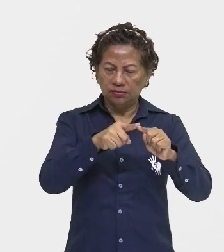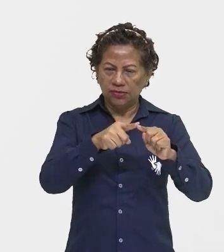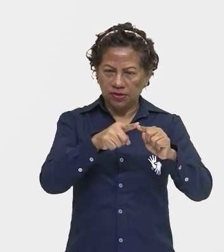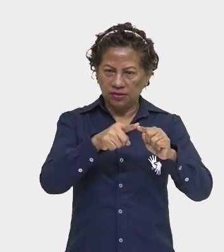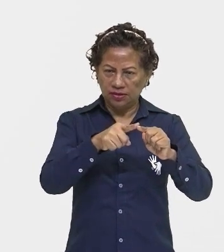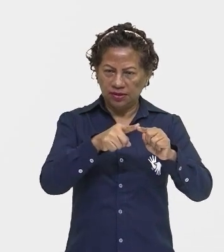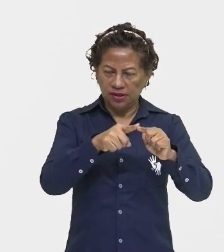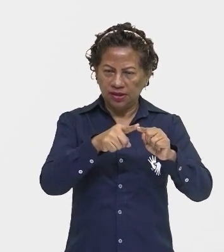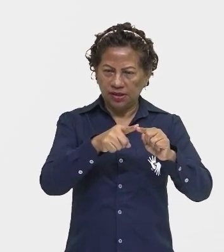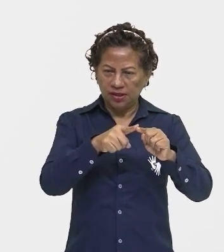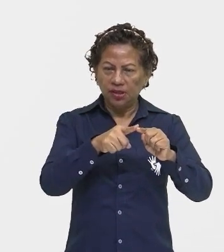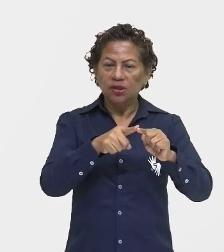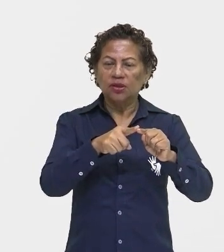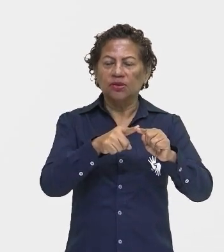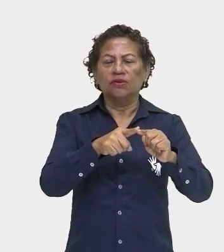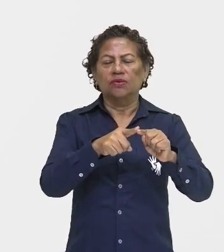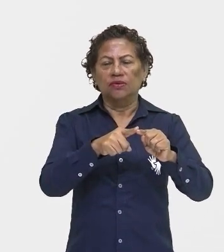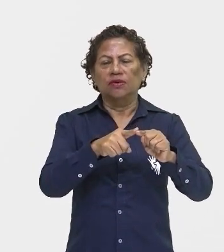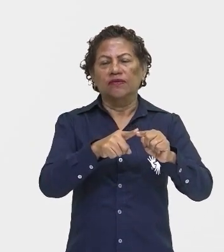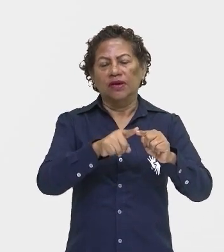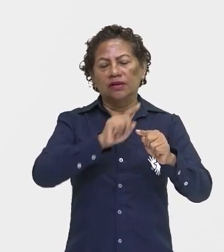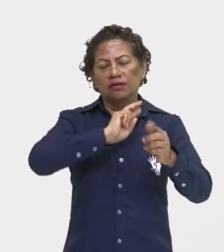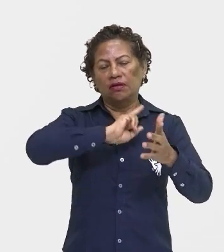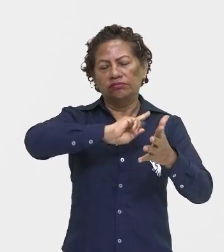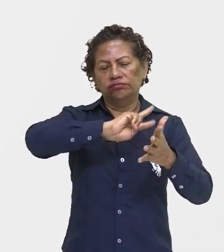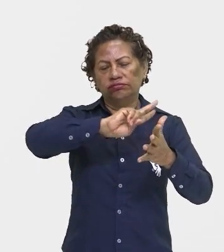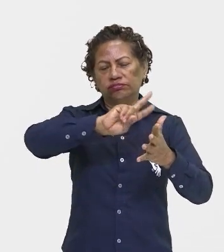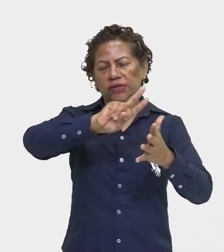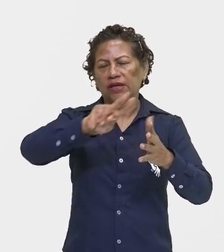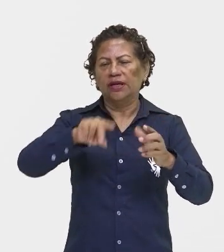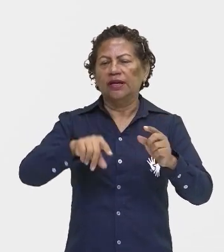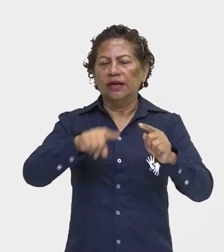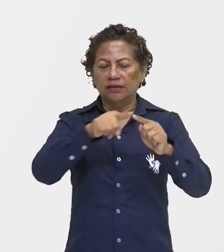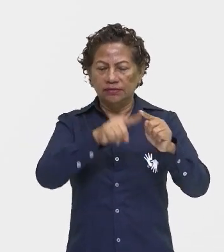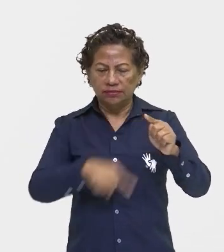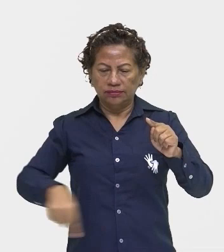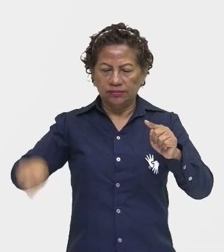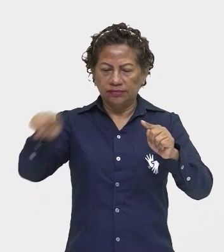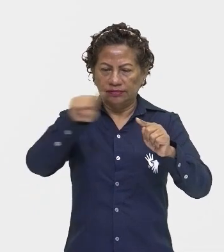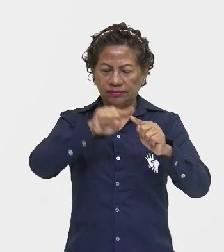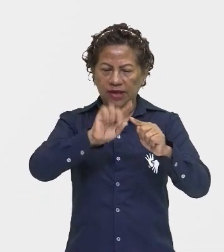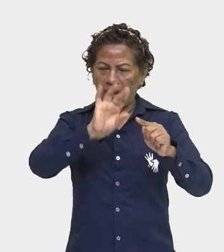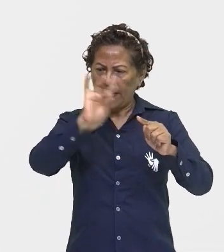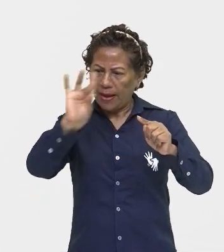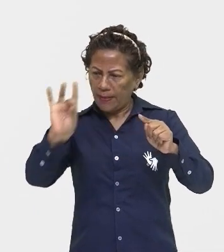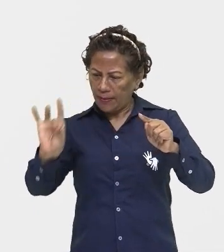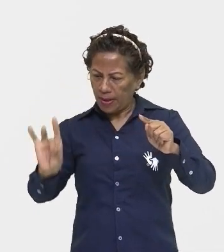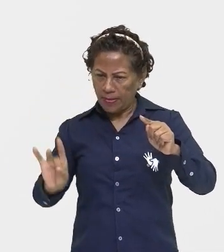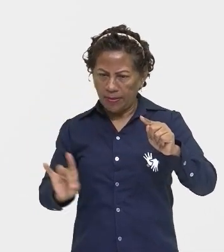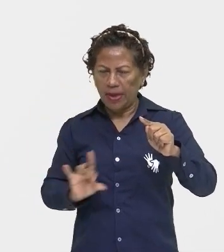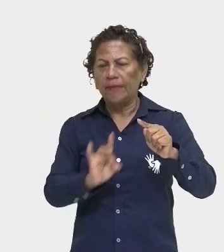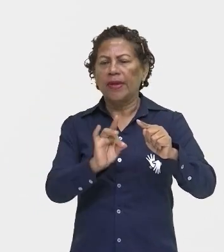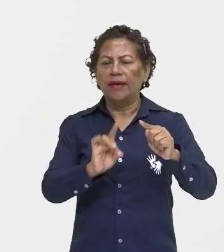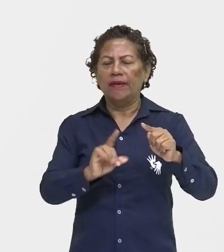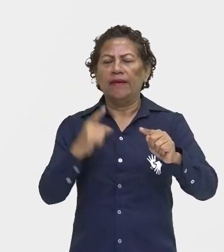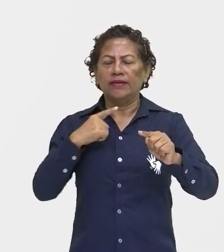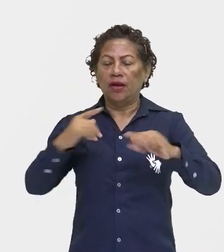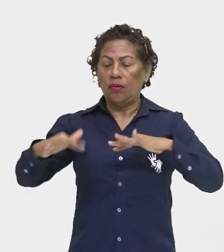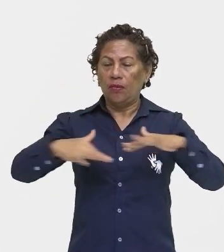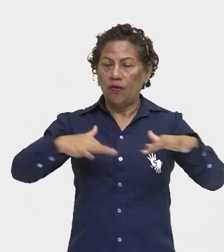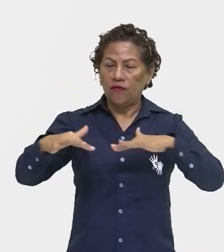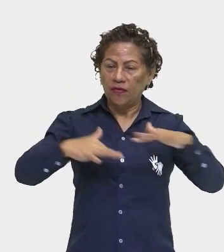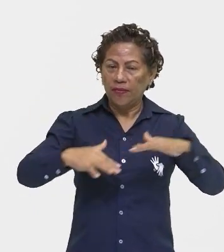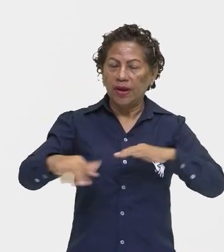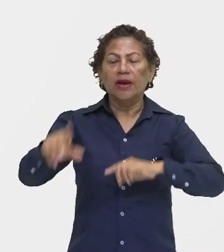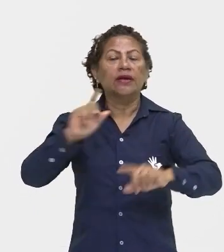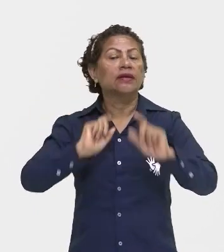ele vai circulando, são várias imagens que são coladas, como vocês estão vendo aí, né? E quando ele entra em movimento, a sensação é